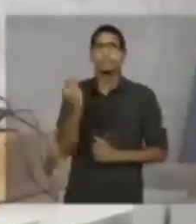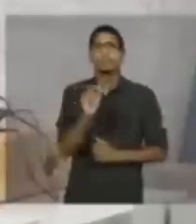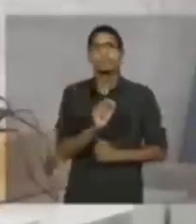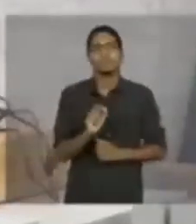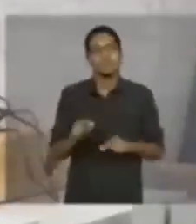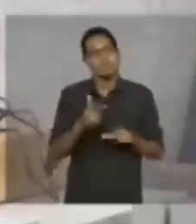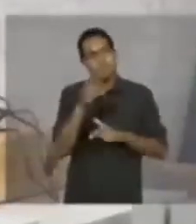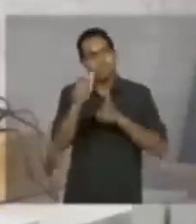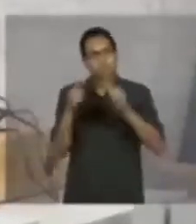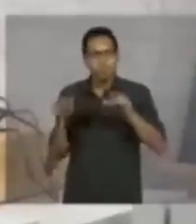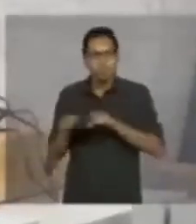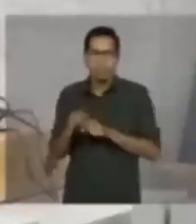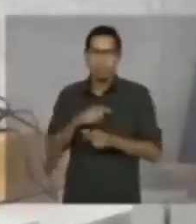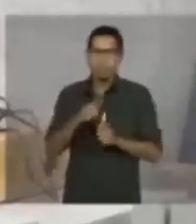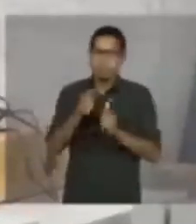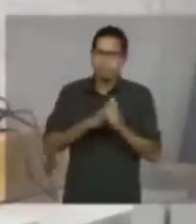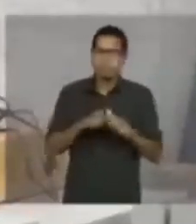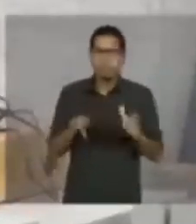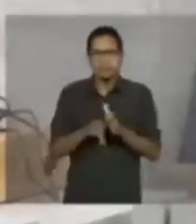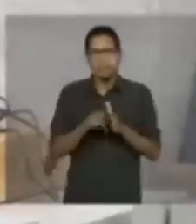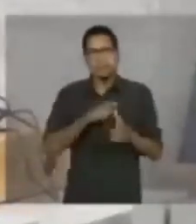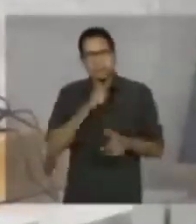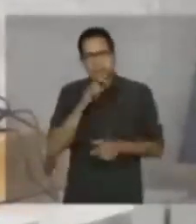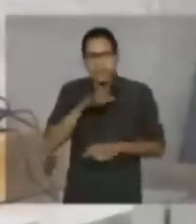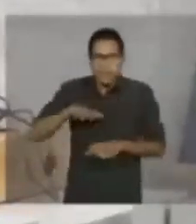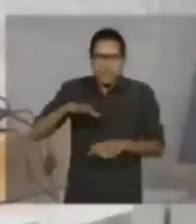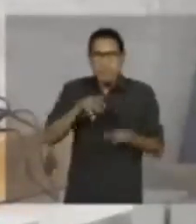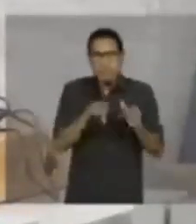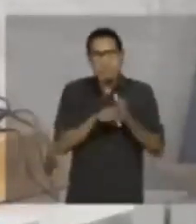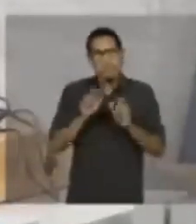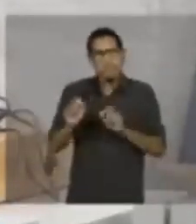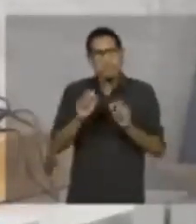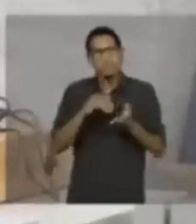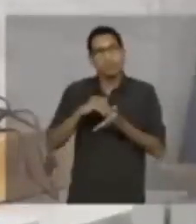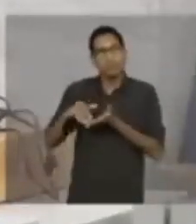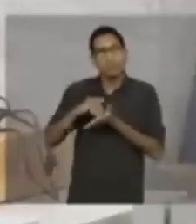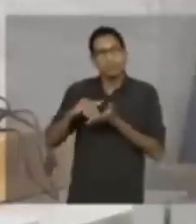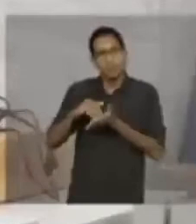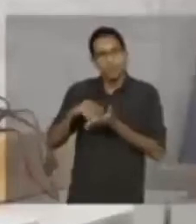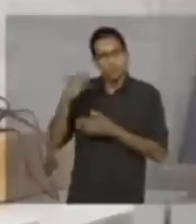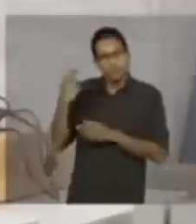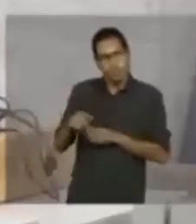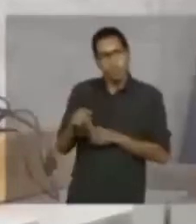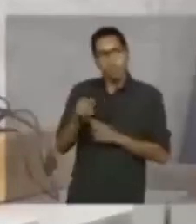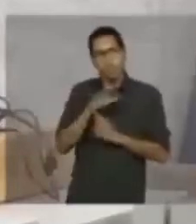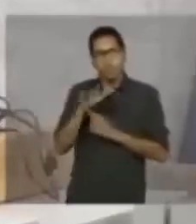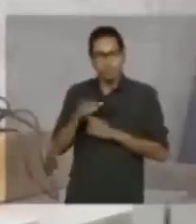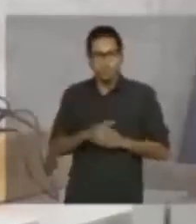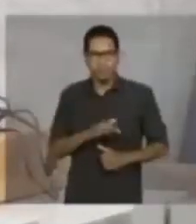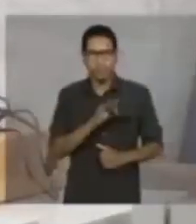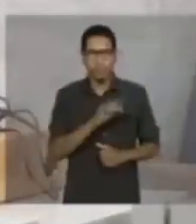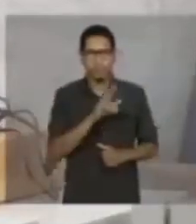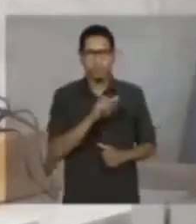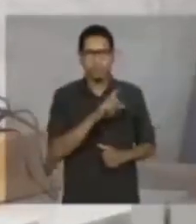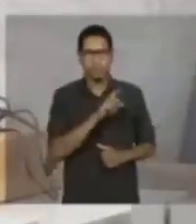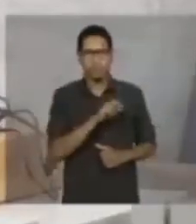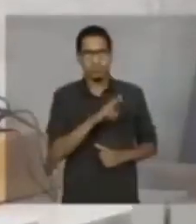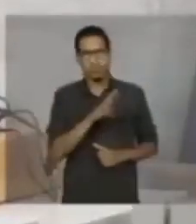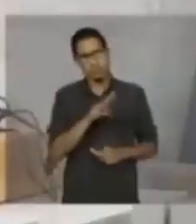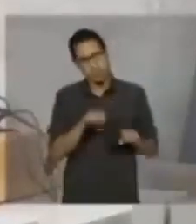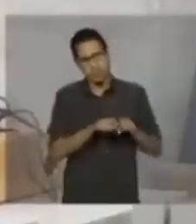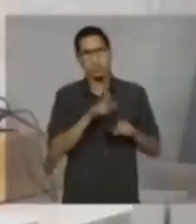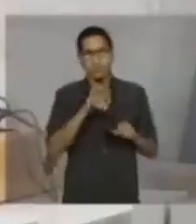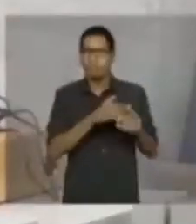e gastos, investimentos com o Verde não são só da Secretaria do Verde. O Fundurb é responsável por muitos investimentos